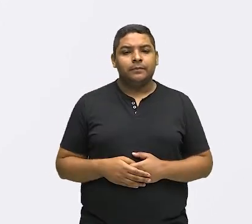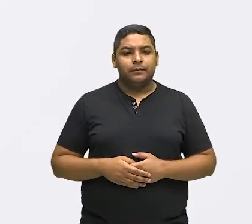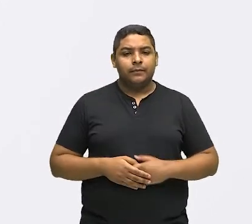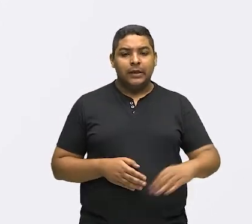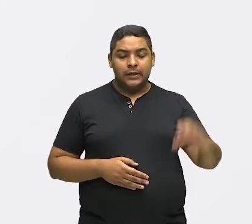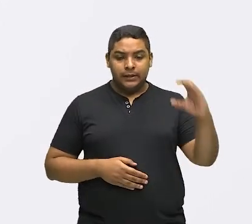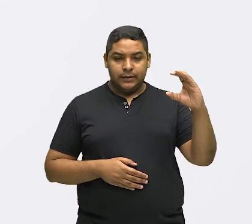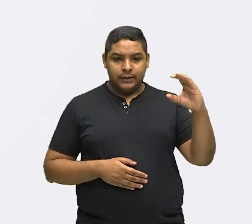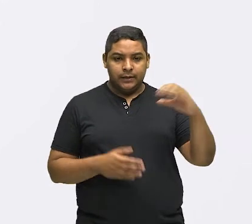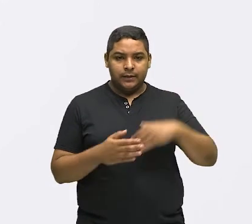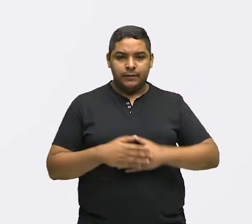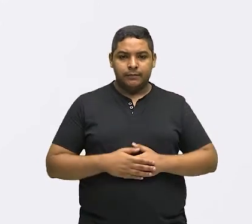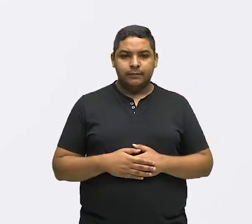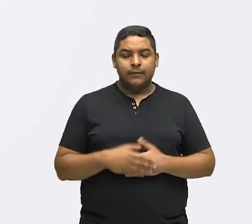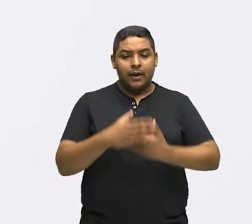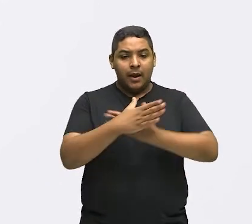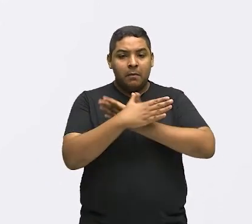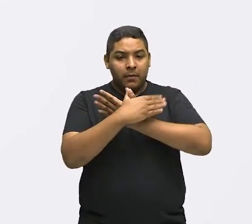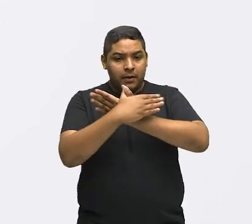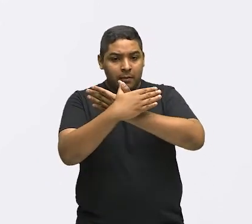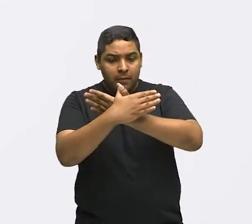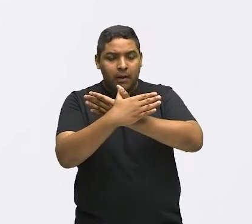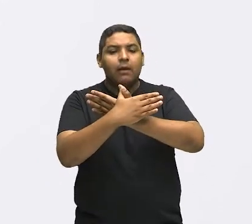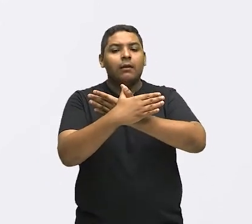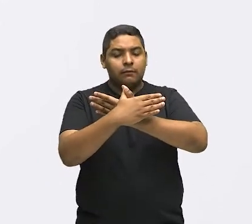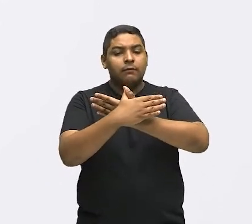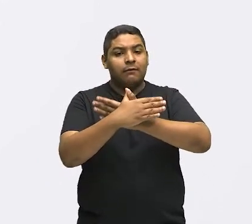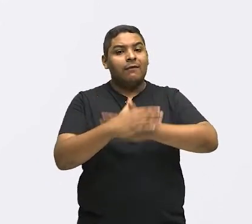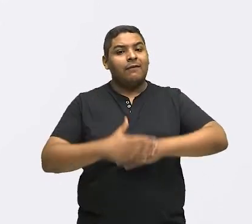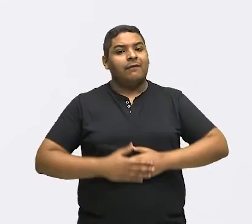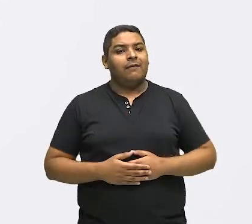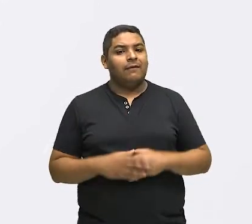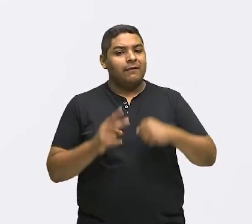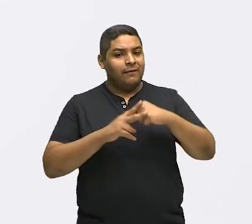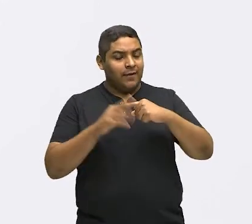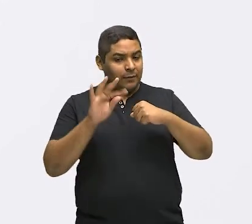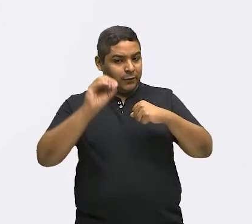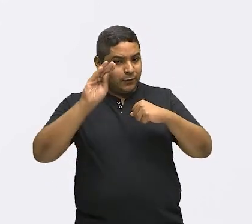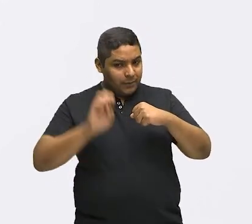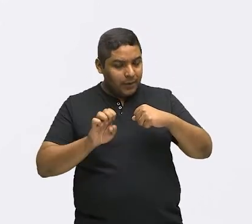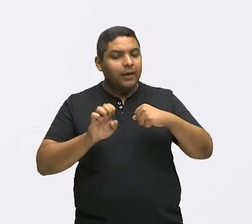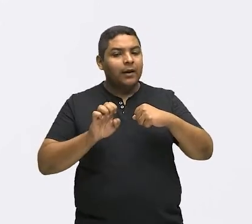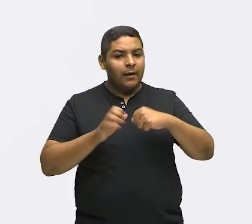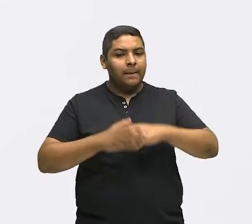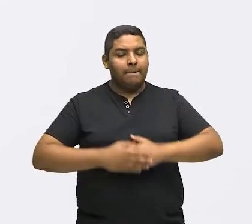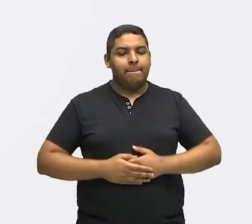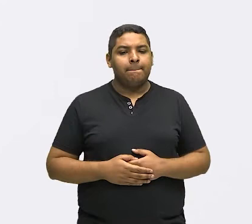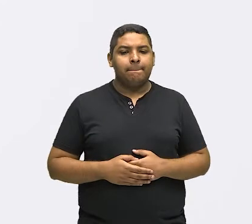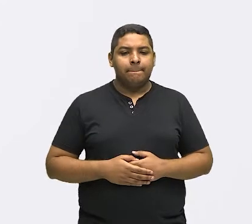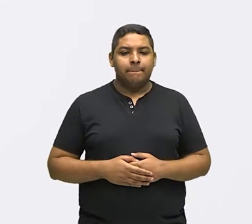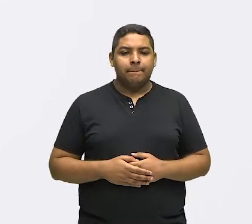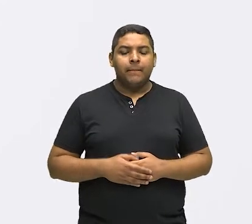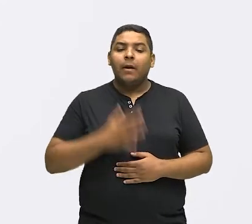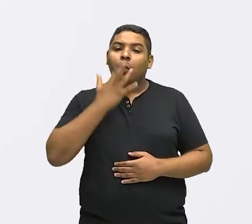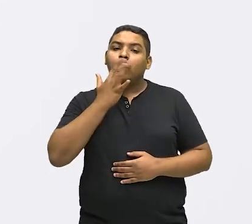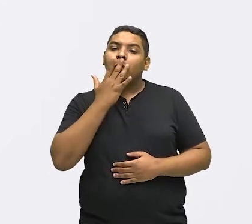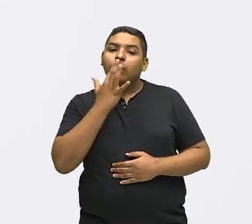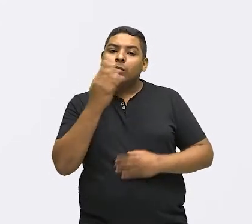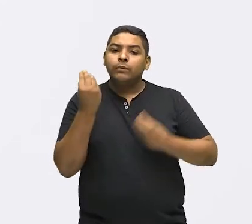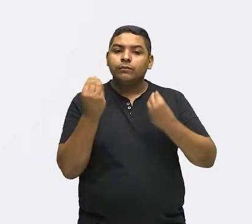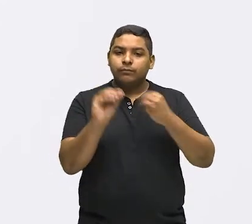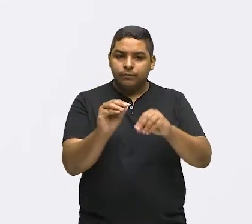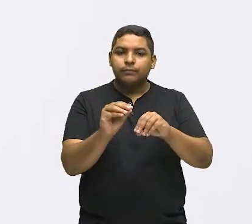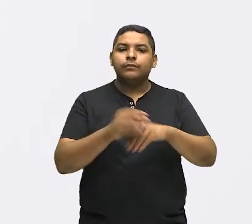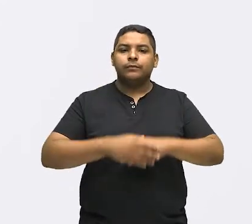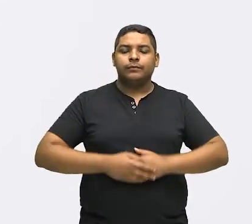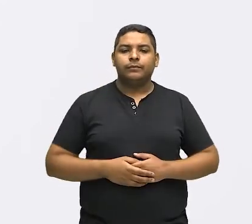temos this butterfly is, olha o verbo to be aí, esta borboleta é, e aí você vai colocar as cores dela, que é mais de uma,